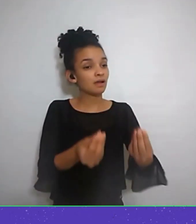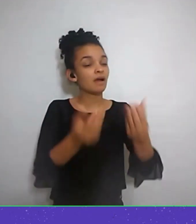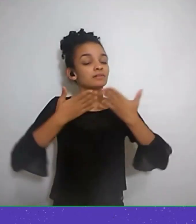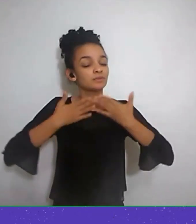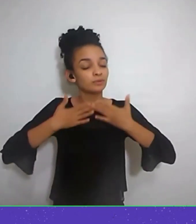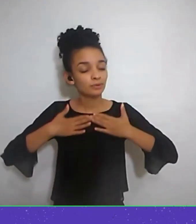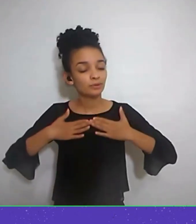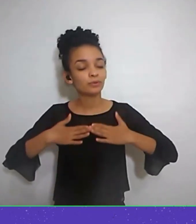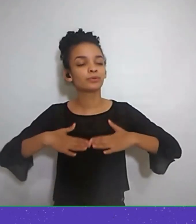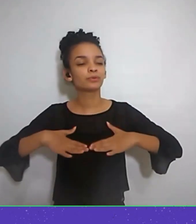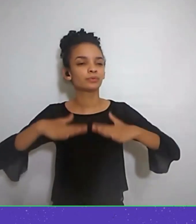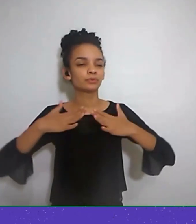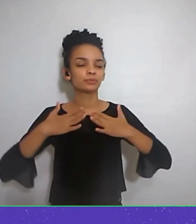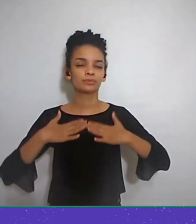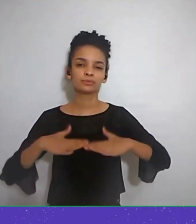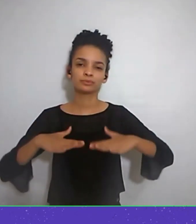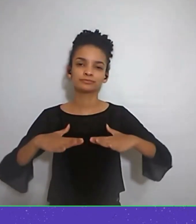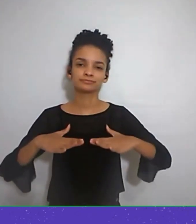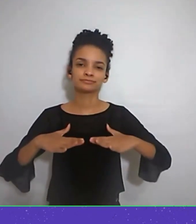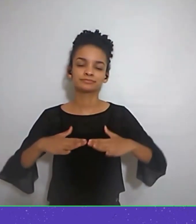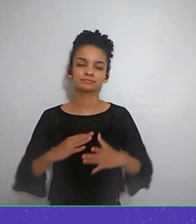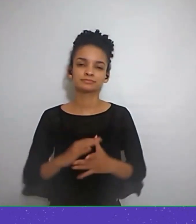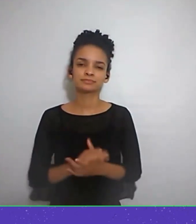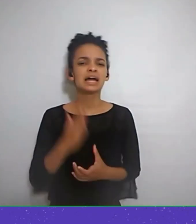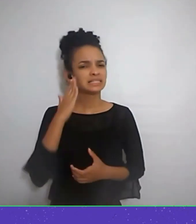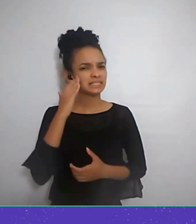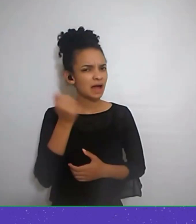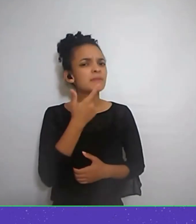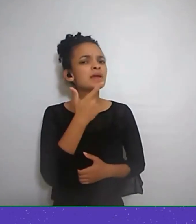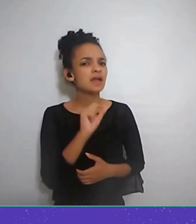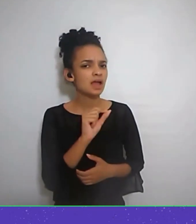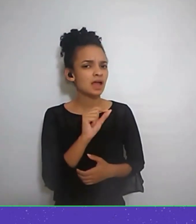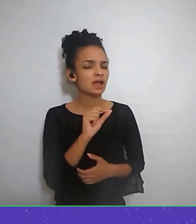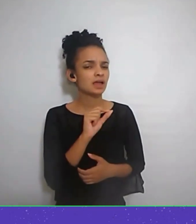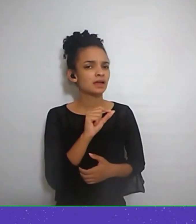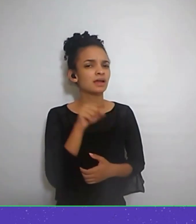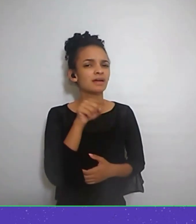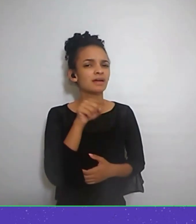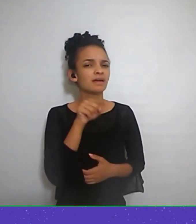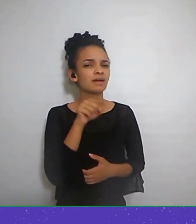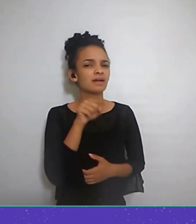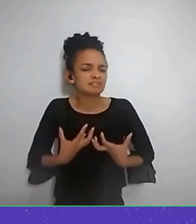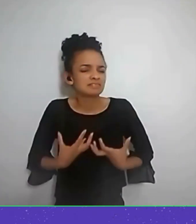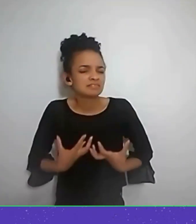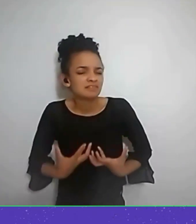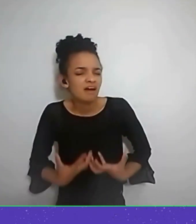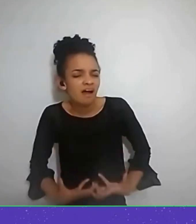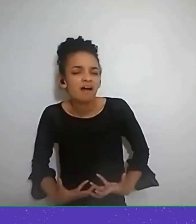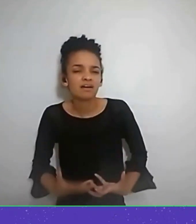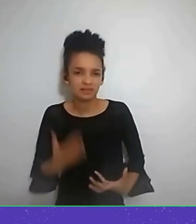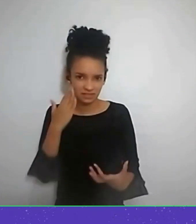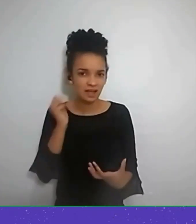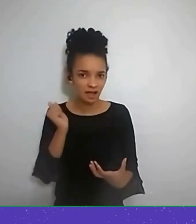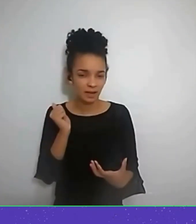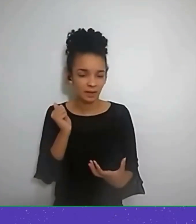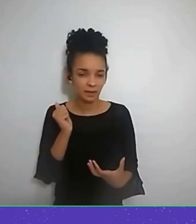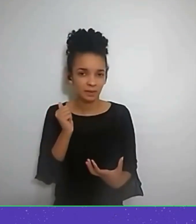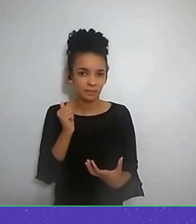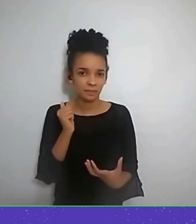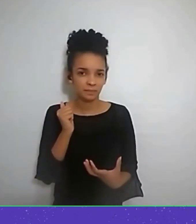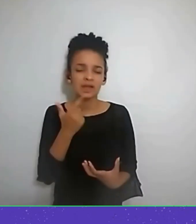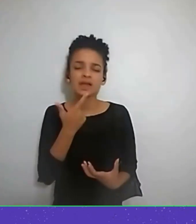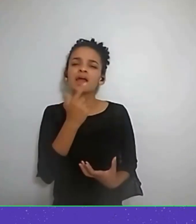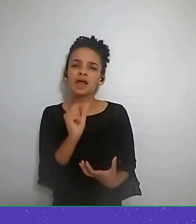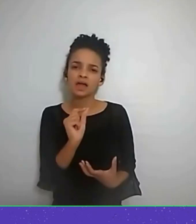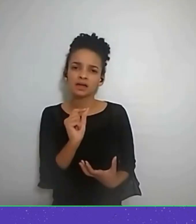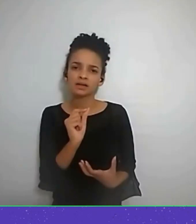quem são esses que Jesus estava dizendo que estavam cansados e sobrecarregados? Quem são?